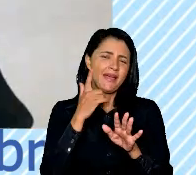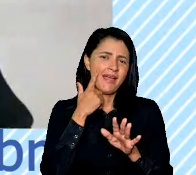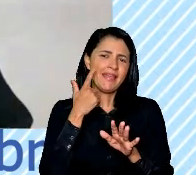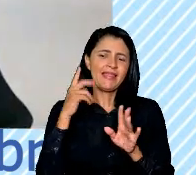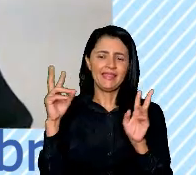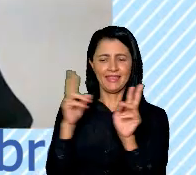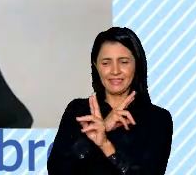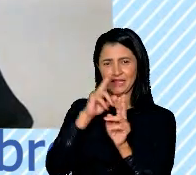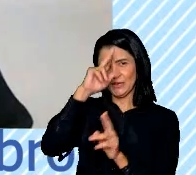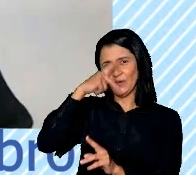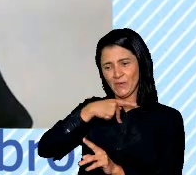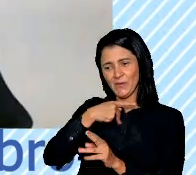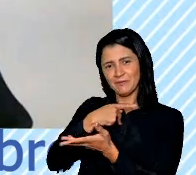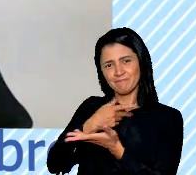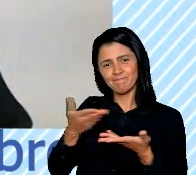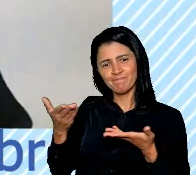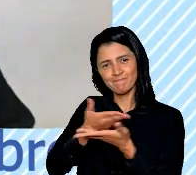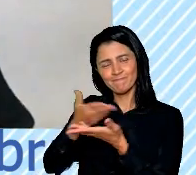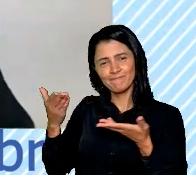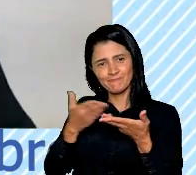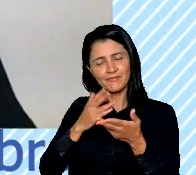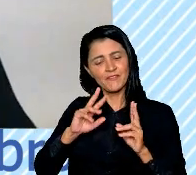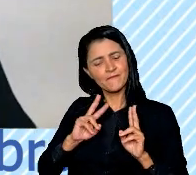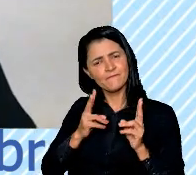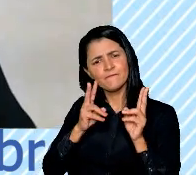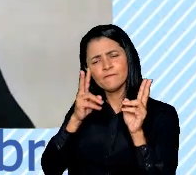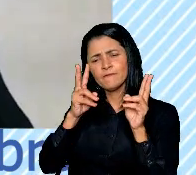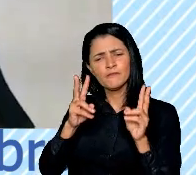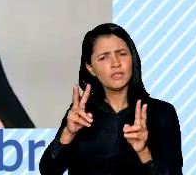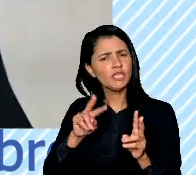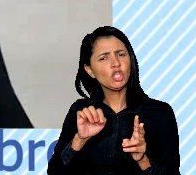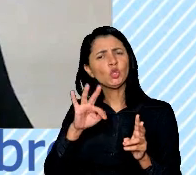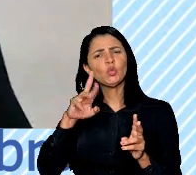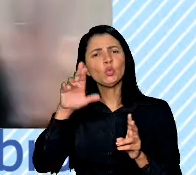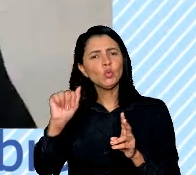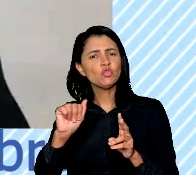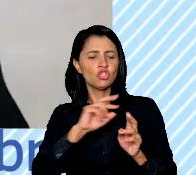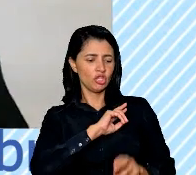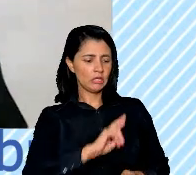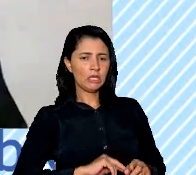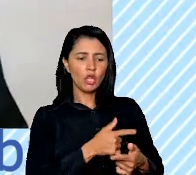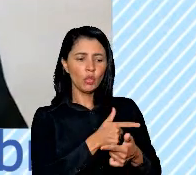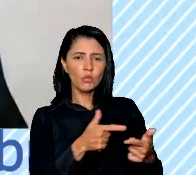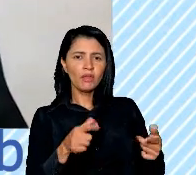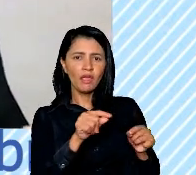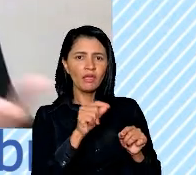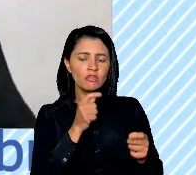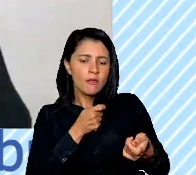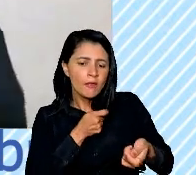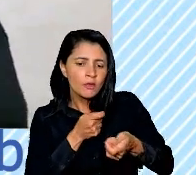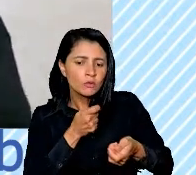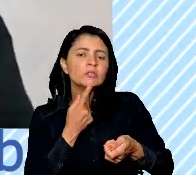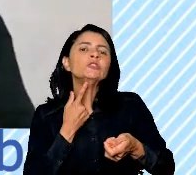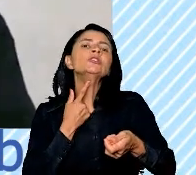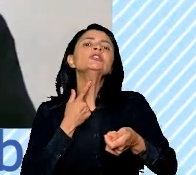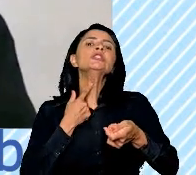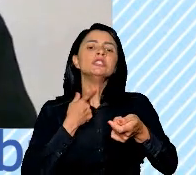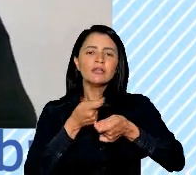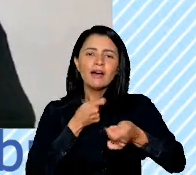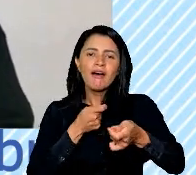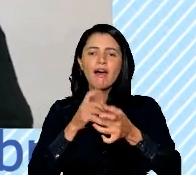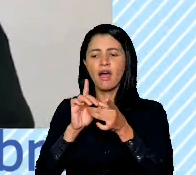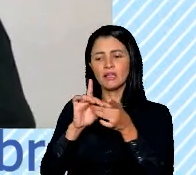relações pessoais, se a virtude republicana não comparecer, essa virtude da autocontenção dos desejos, a